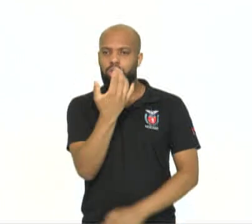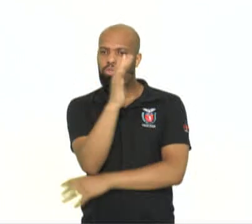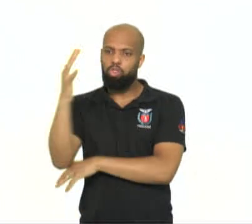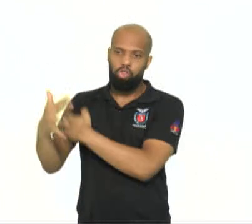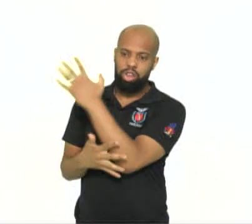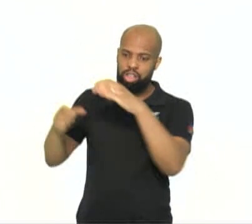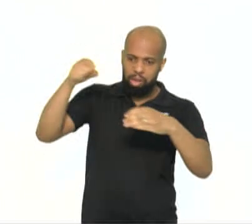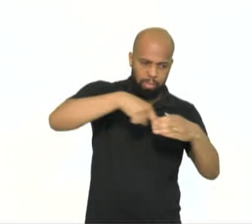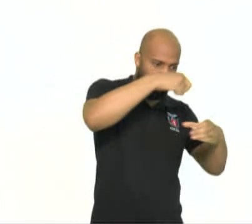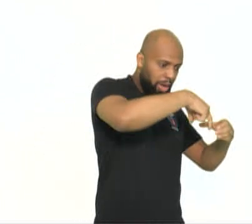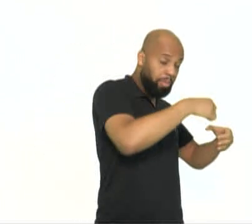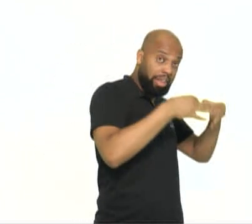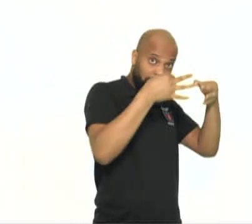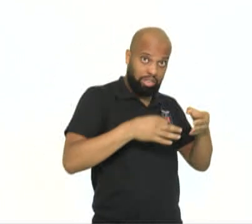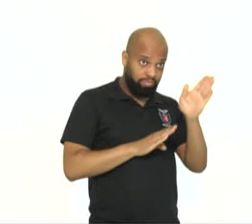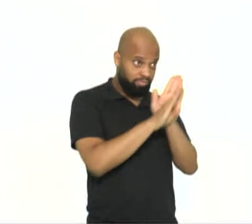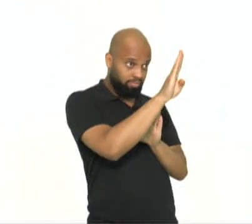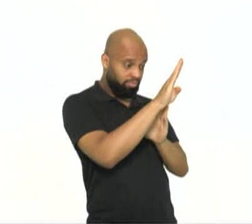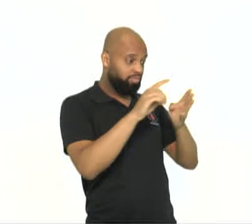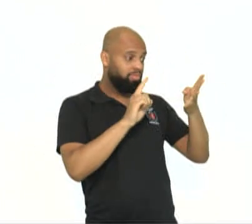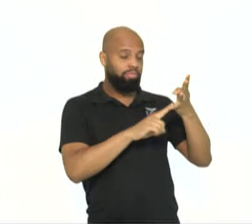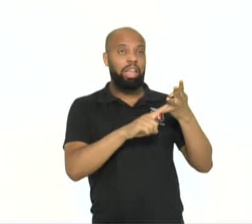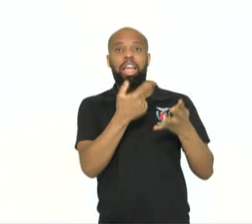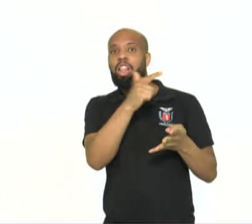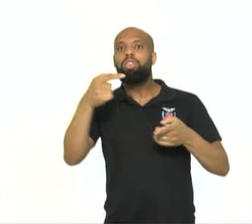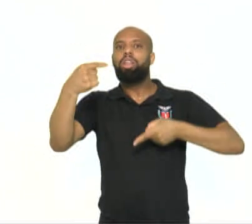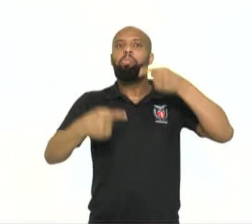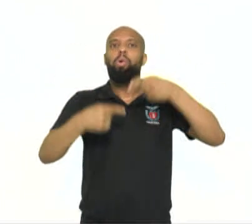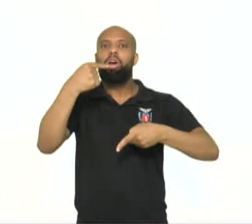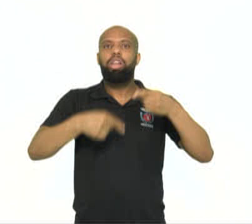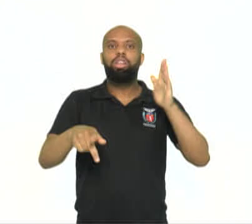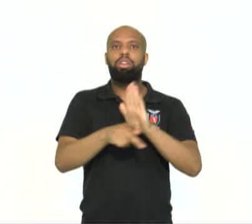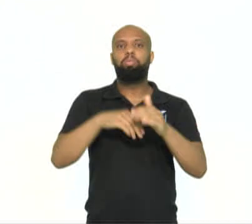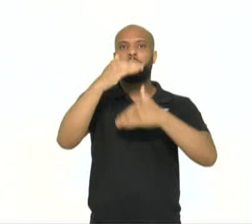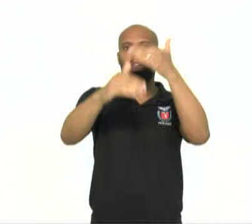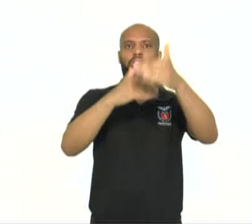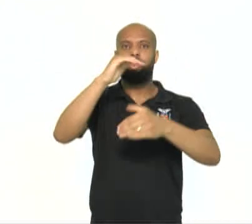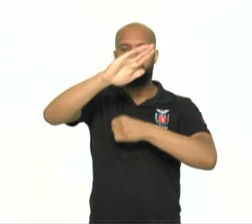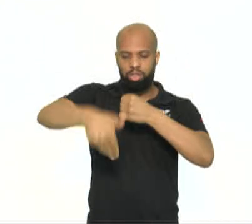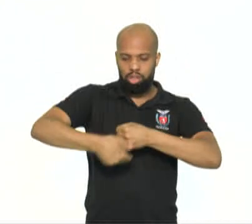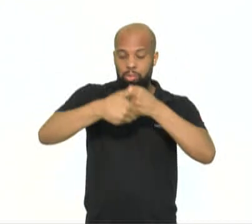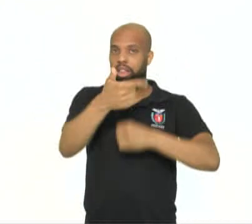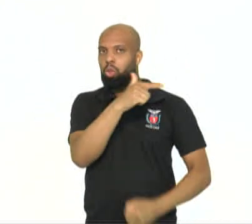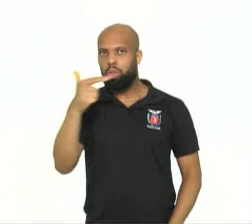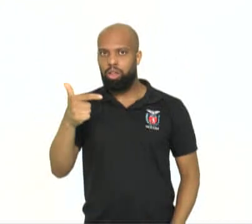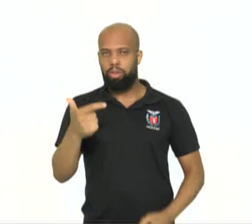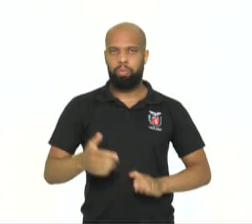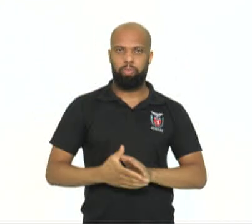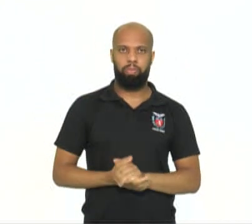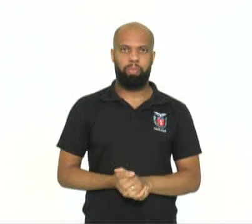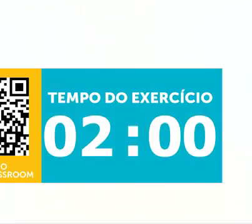reflorestamento progressivo. Ou letra D, a ausência de uma política de desenvolvimento sustentável.